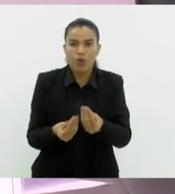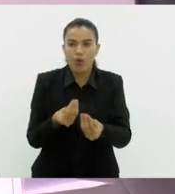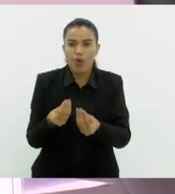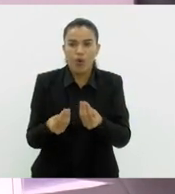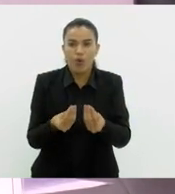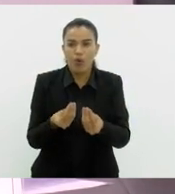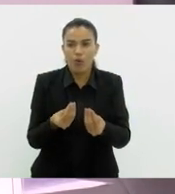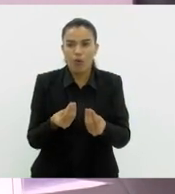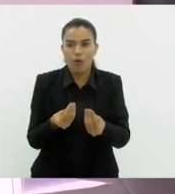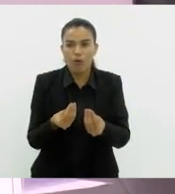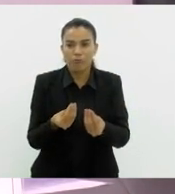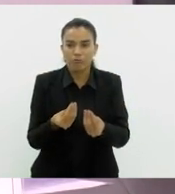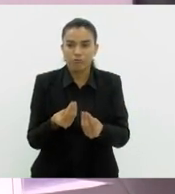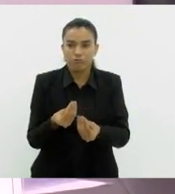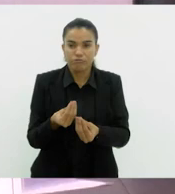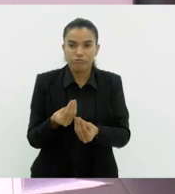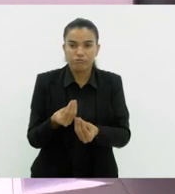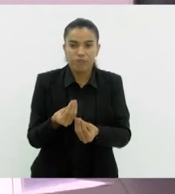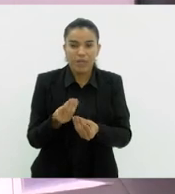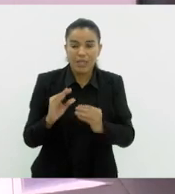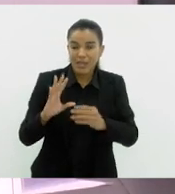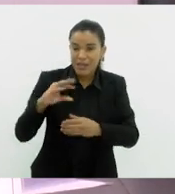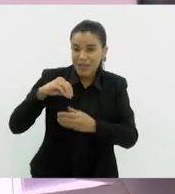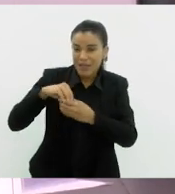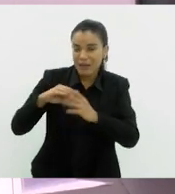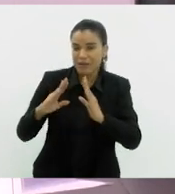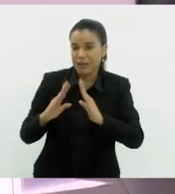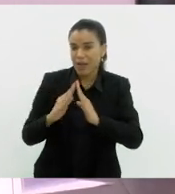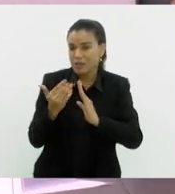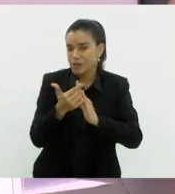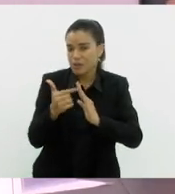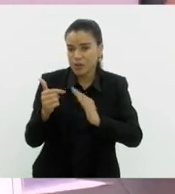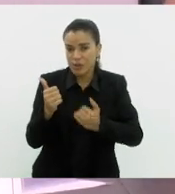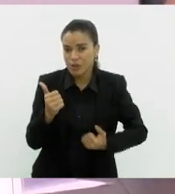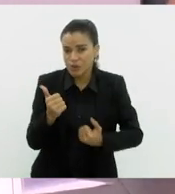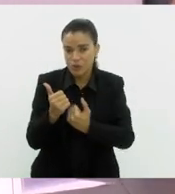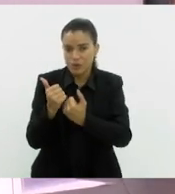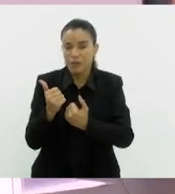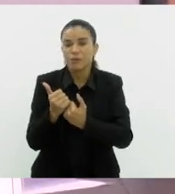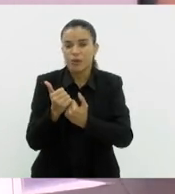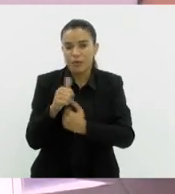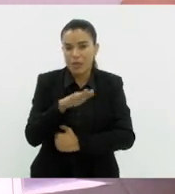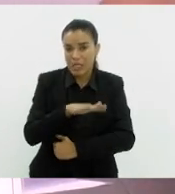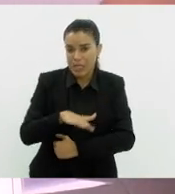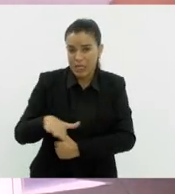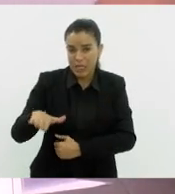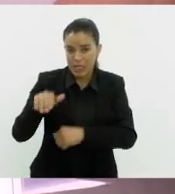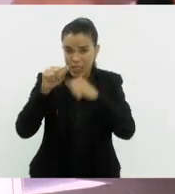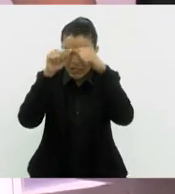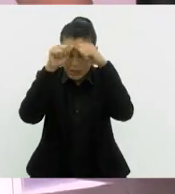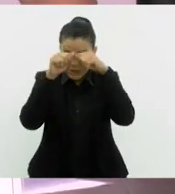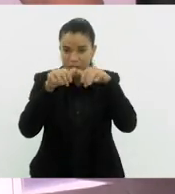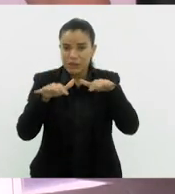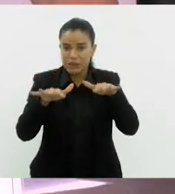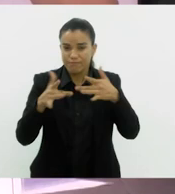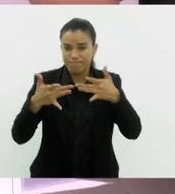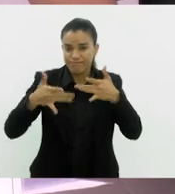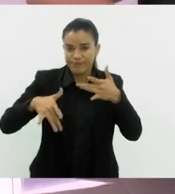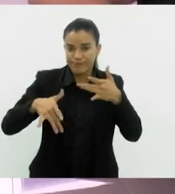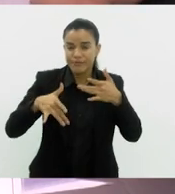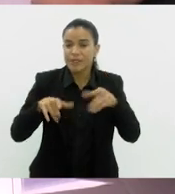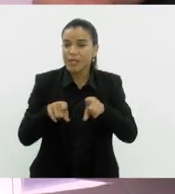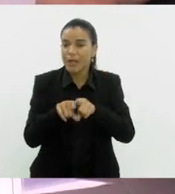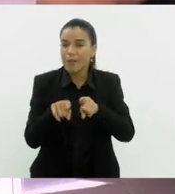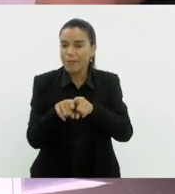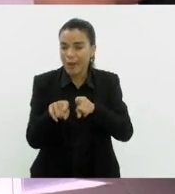ter dentro da sua casa qualquer suporte para as crianças atípicas, e sendo que o próprio